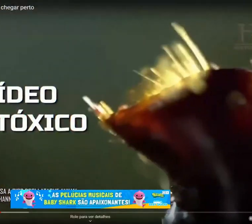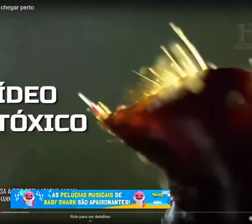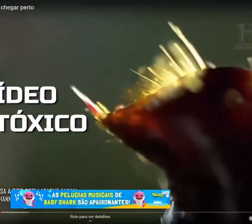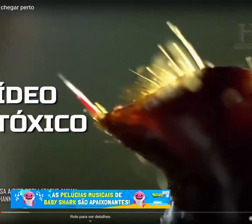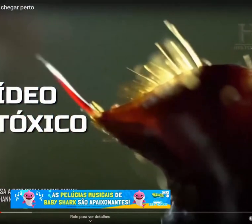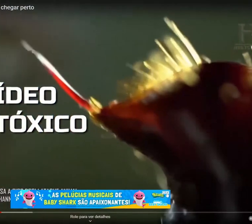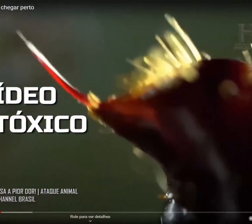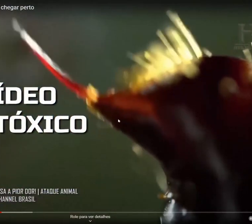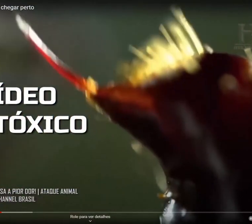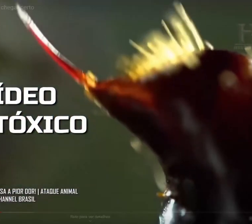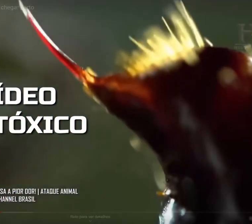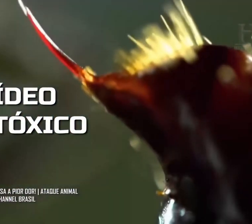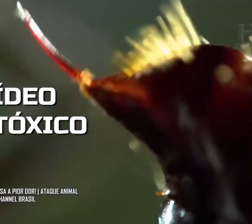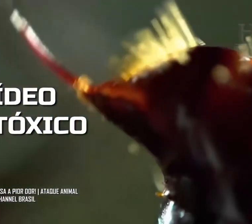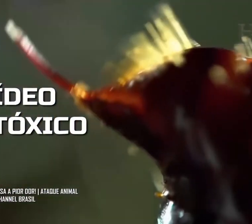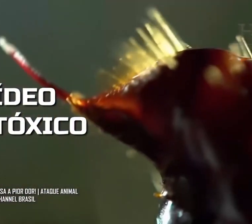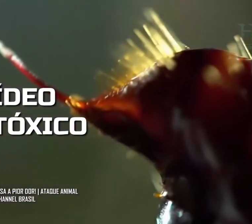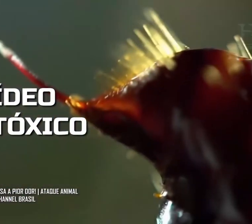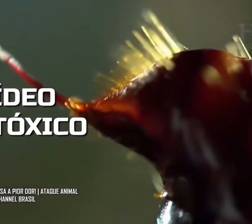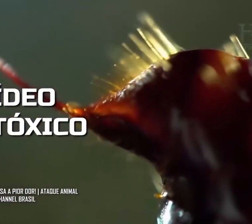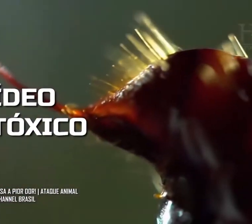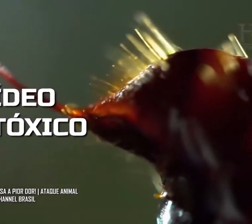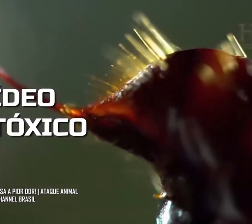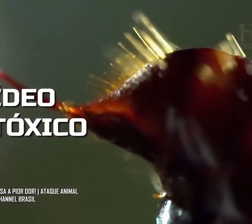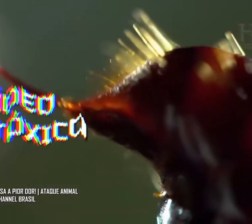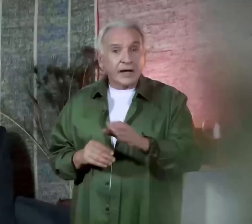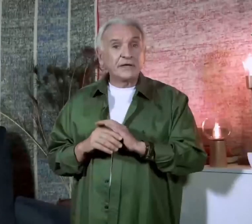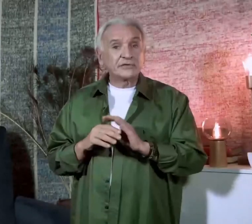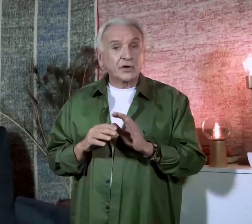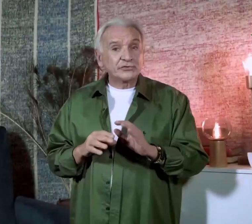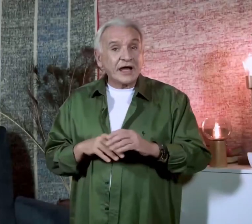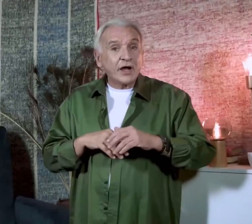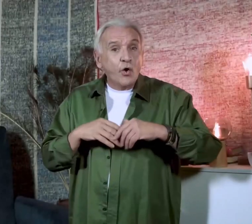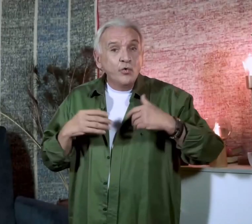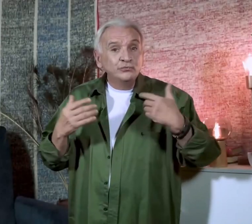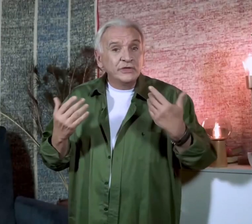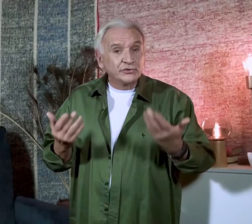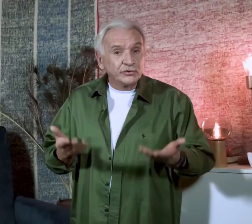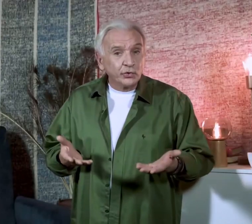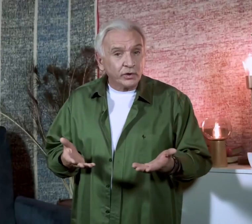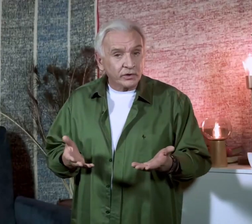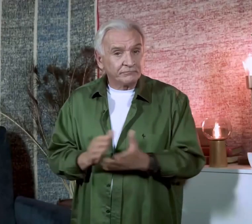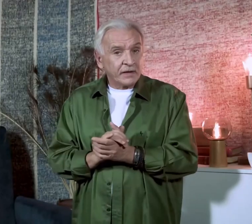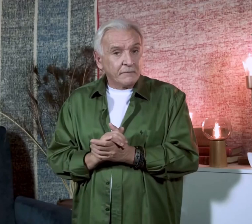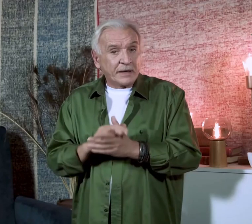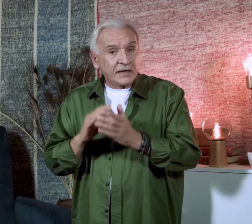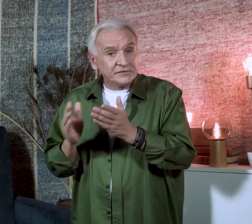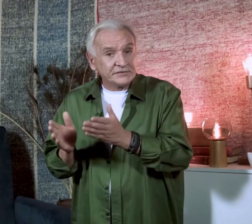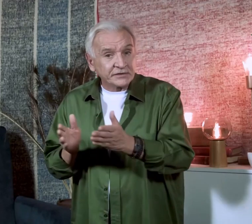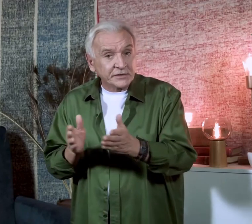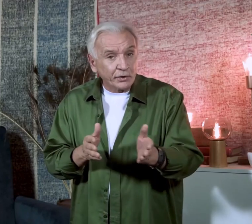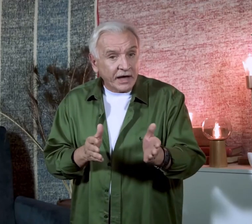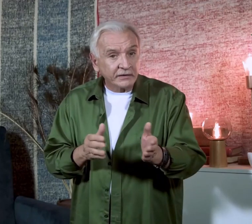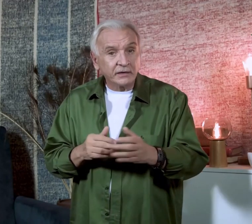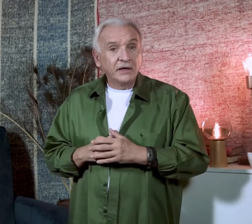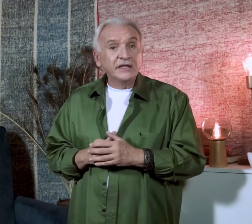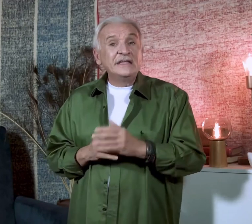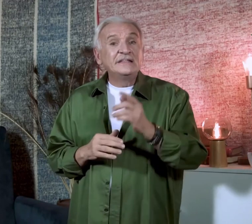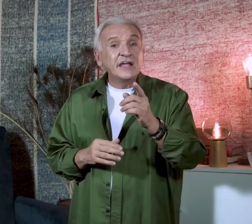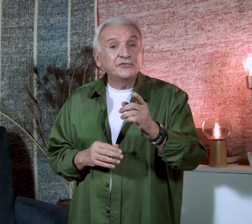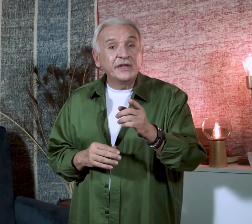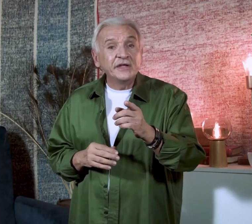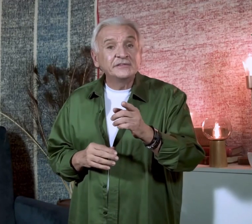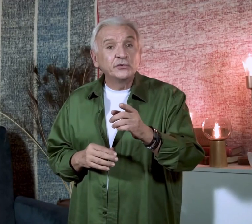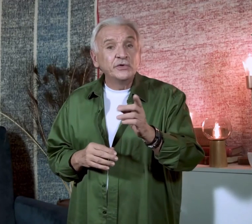é um peptídeo neurotóxico paralisante, capaz de causar ondas de dor, paralisia temporária